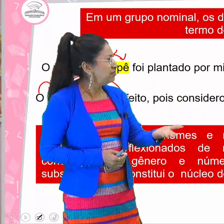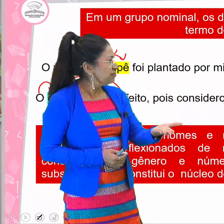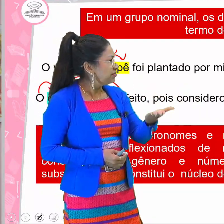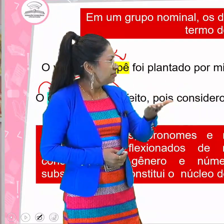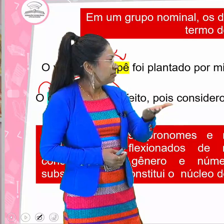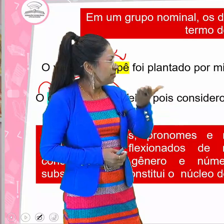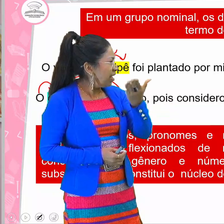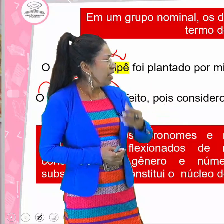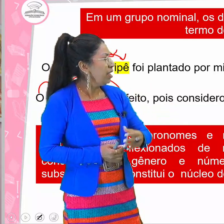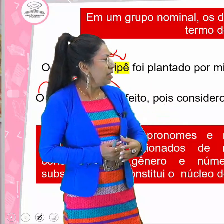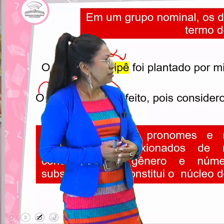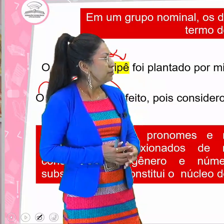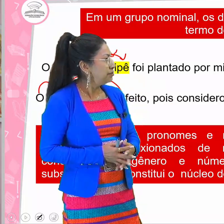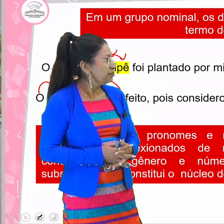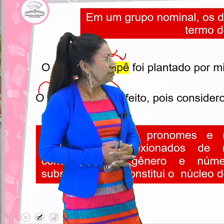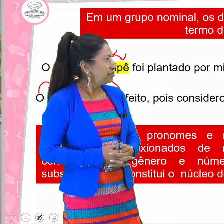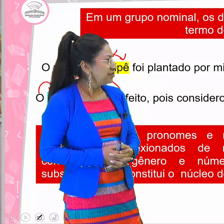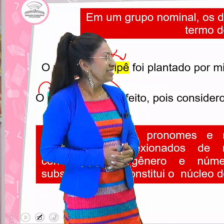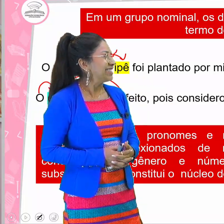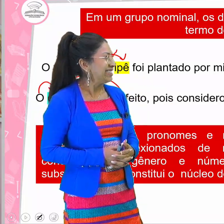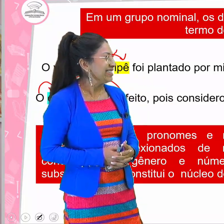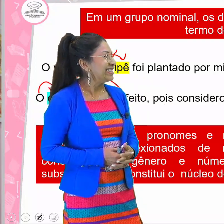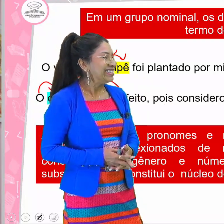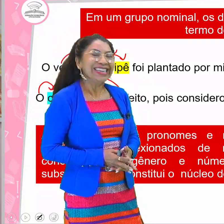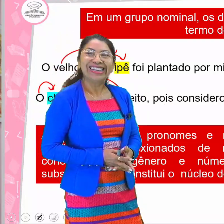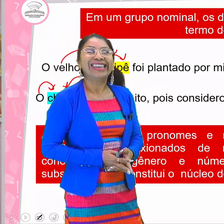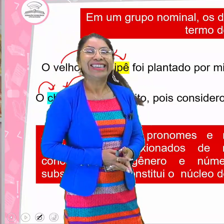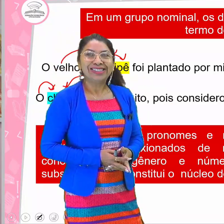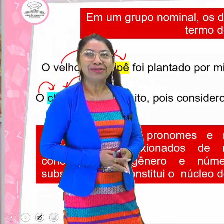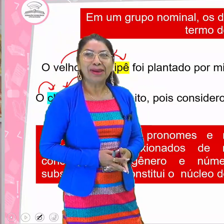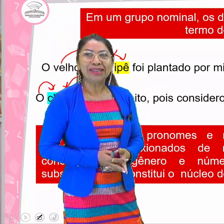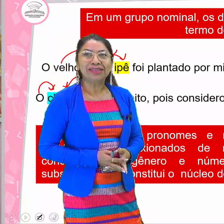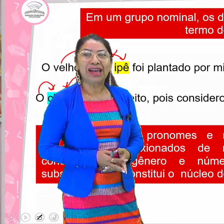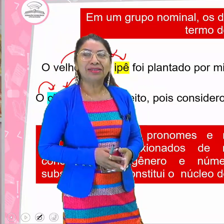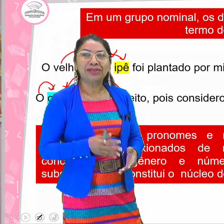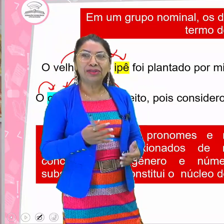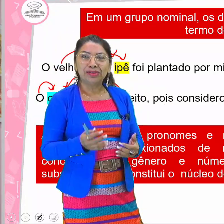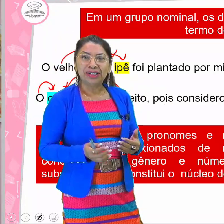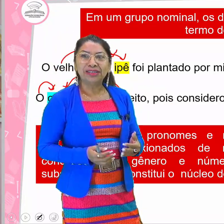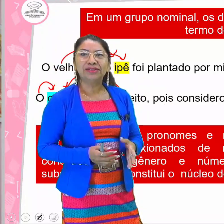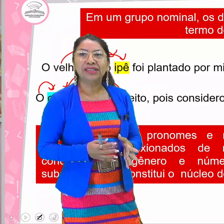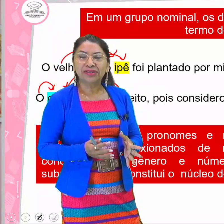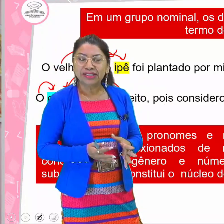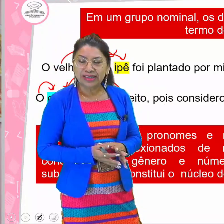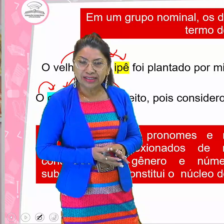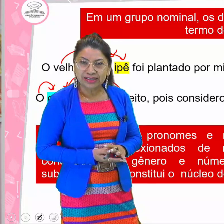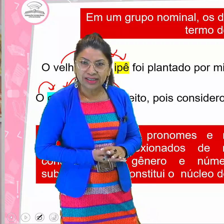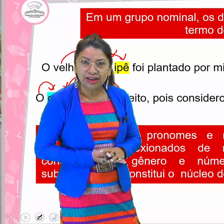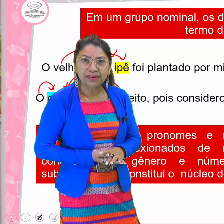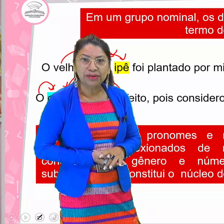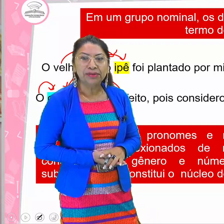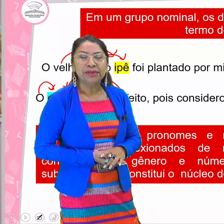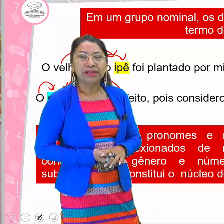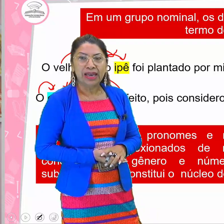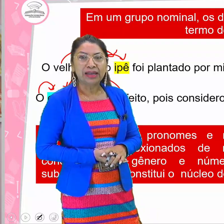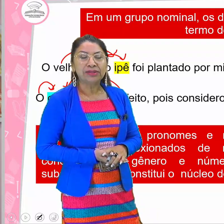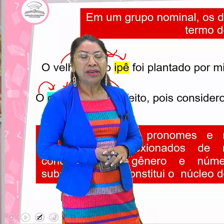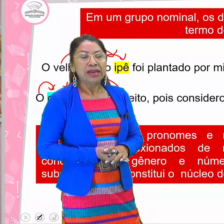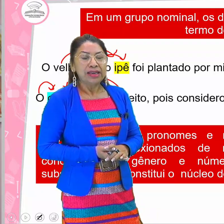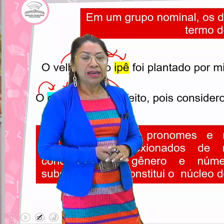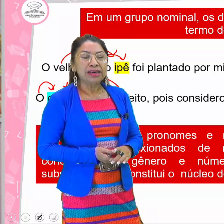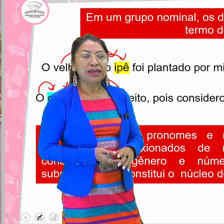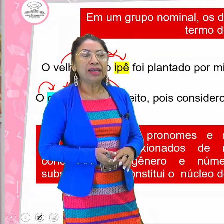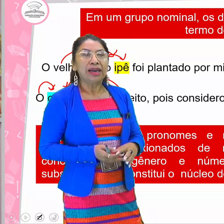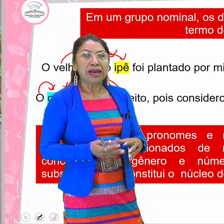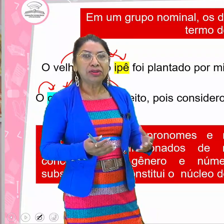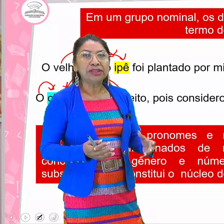introduzindo apenas, só apresentando, só relembrando a vocês. Isso mesmo, lá no 9º ano, você com certeza já viu, certo?